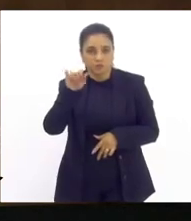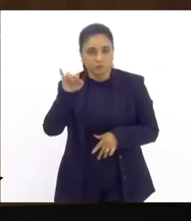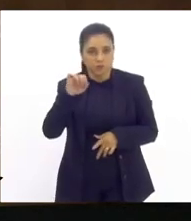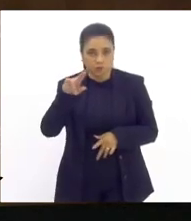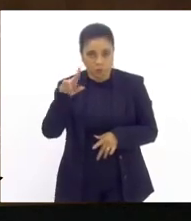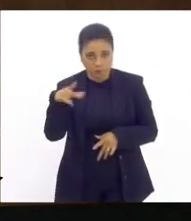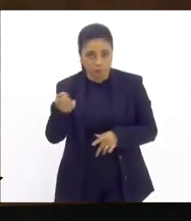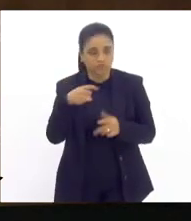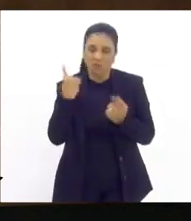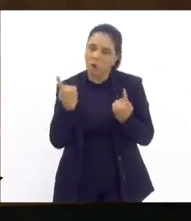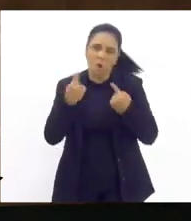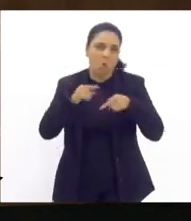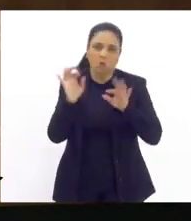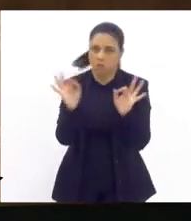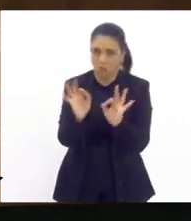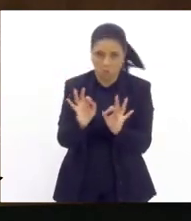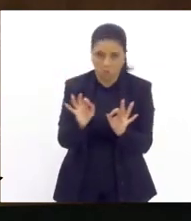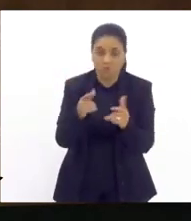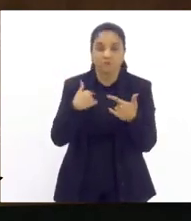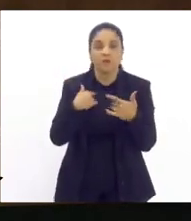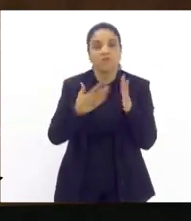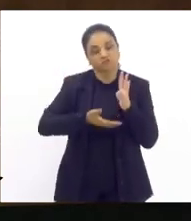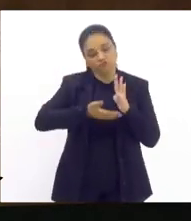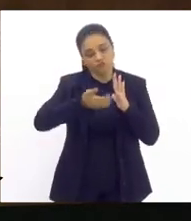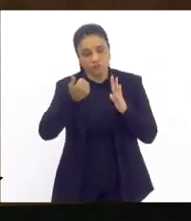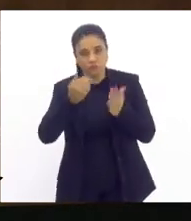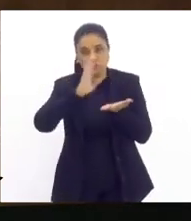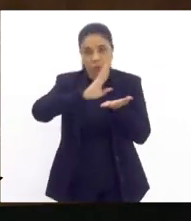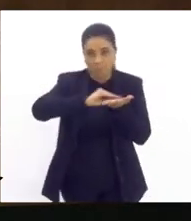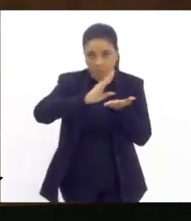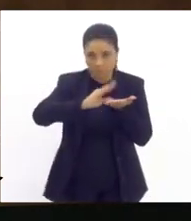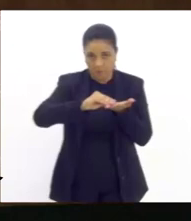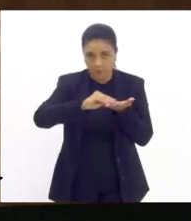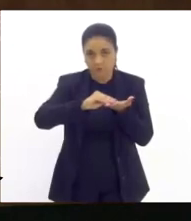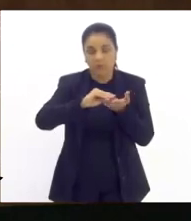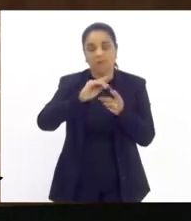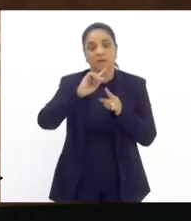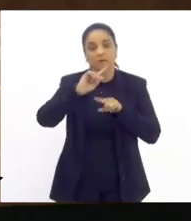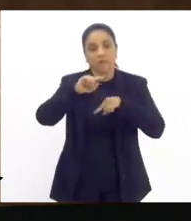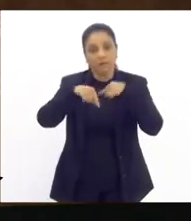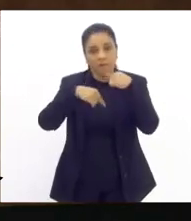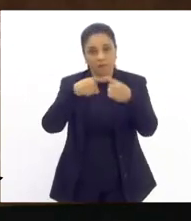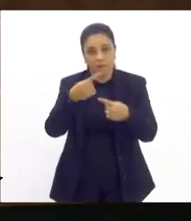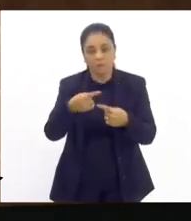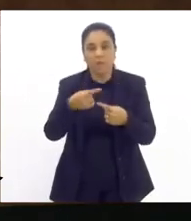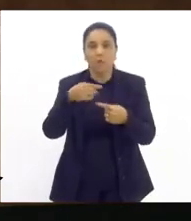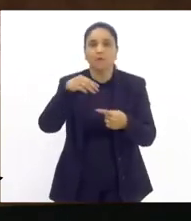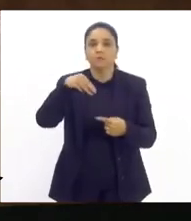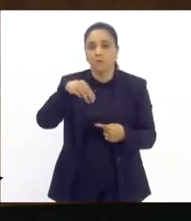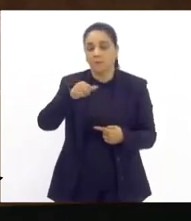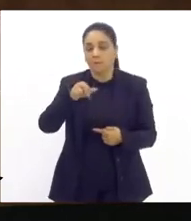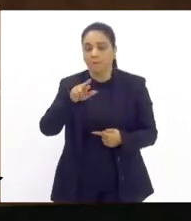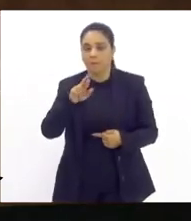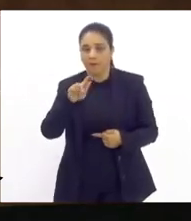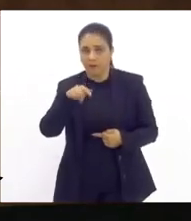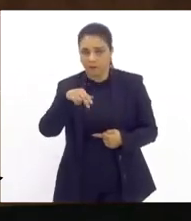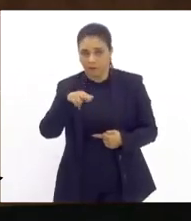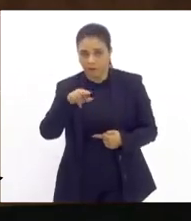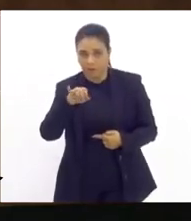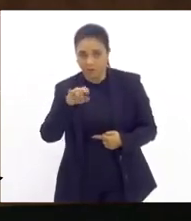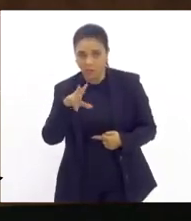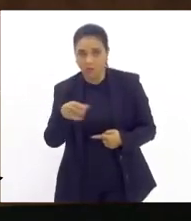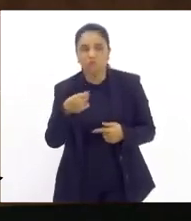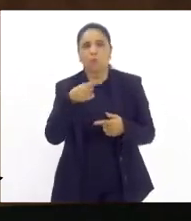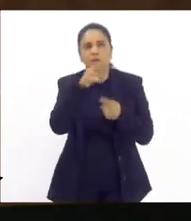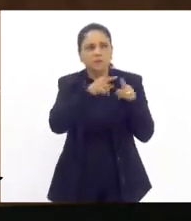resumindo pedi a vossa excelência que retire de pauta e traga tão logo Marquinho e eu acredito que uma semana é o suficiente para a gente chegar